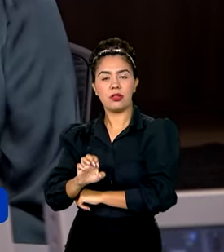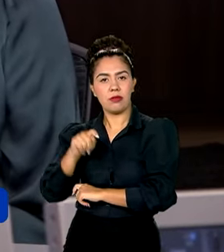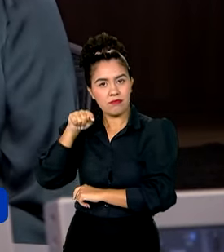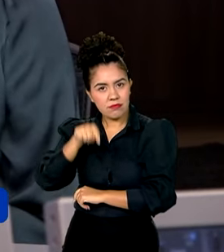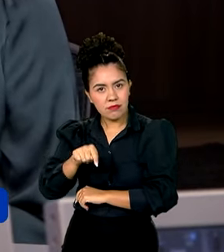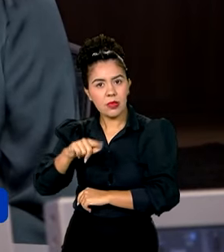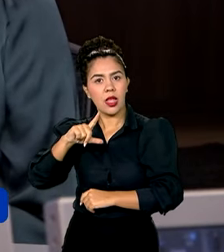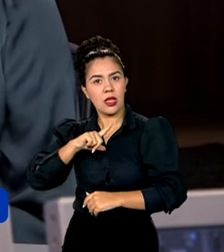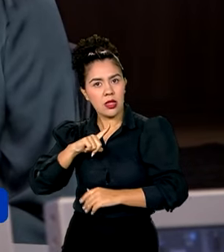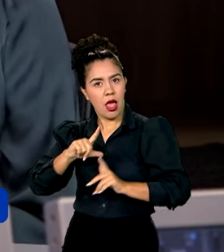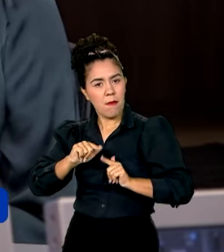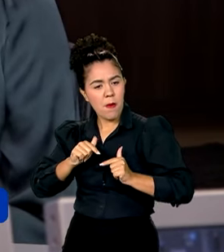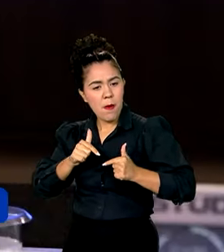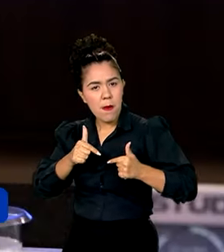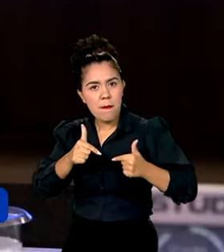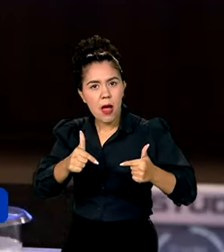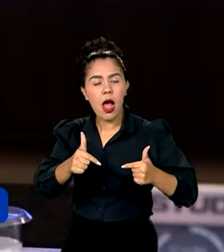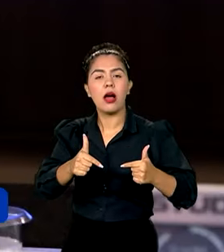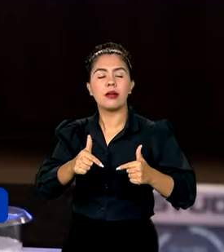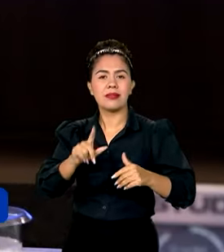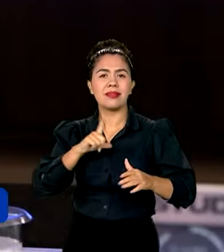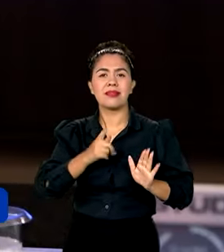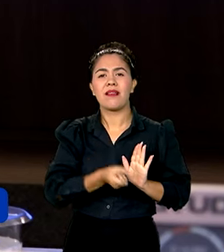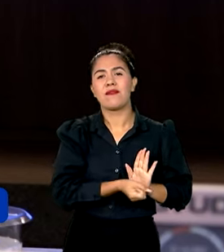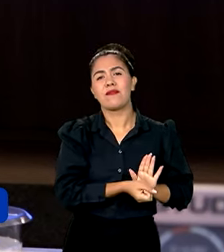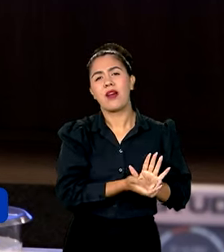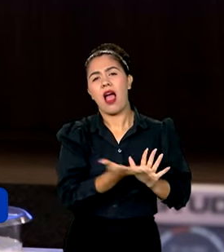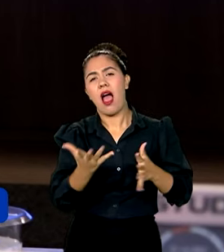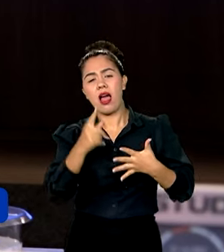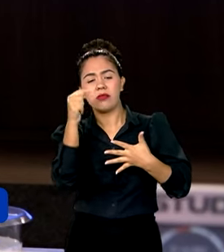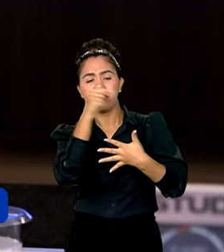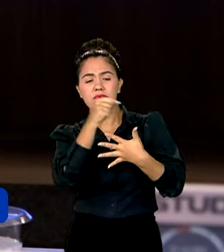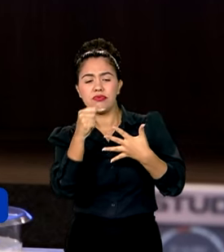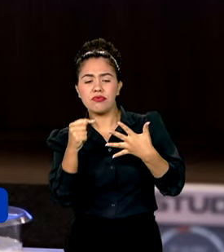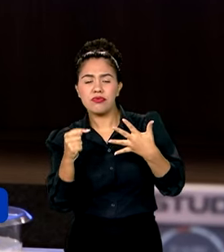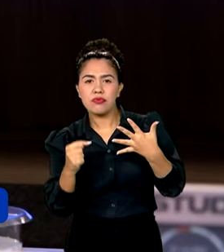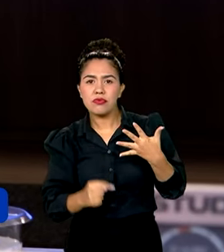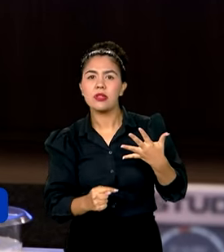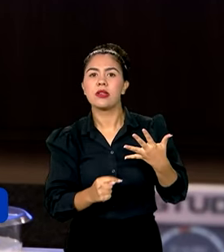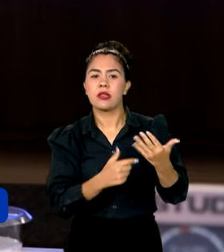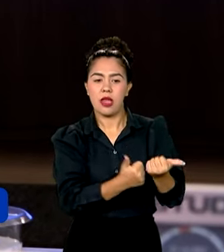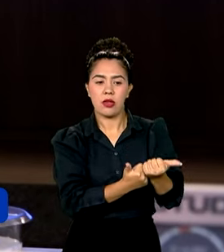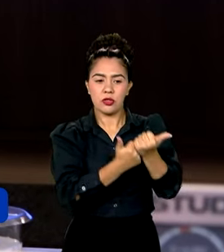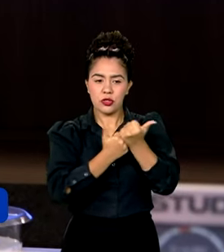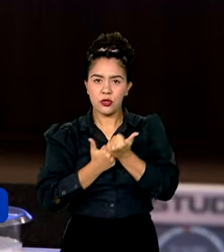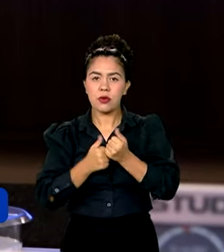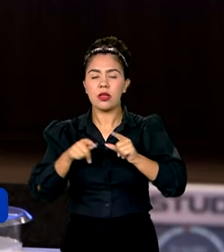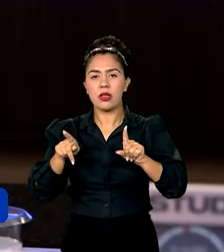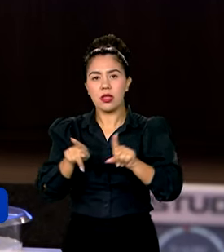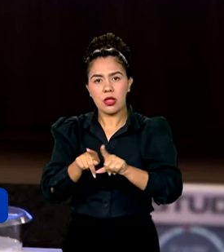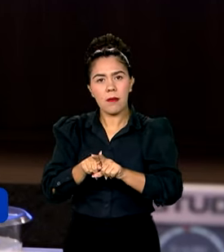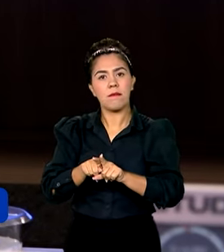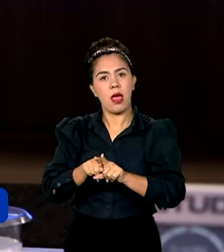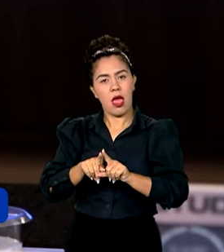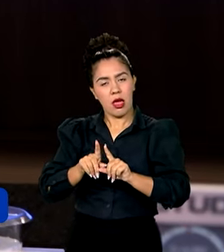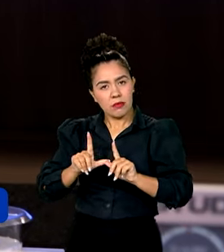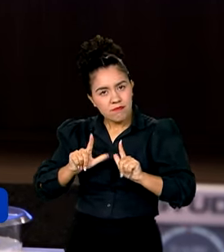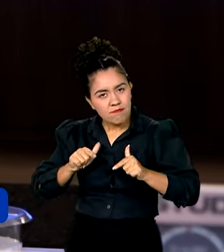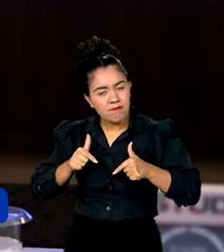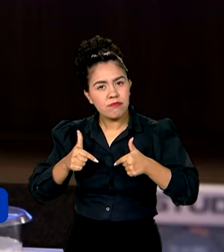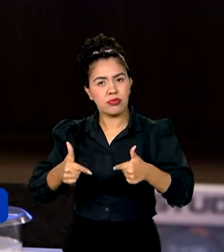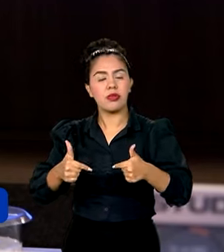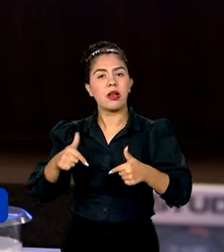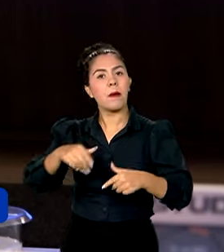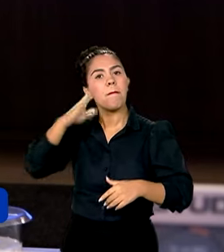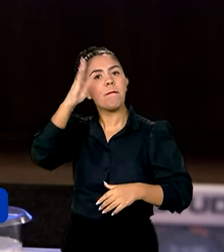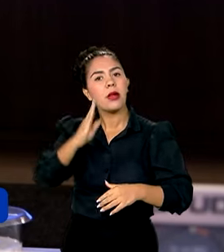busca ativa Então são muitos fatores que contribuem para isso eu diria a determinação de que o Brasil